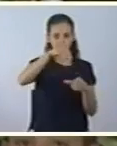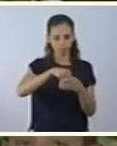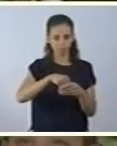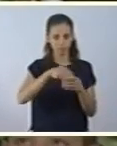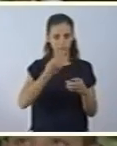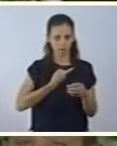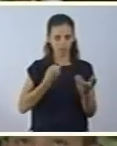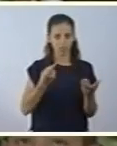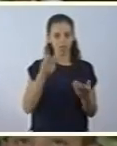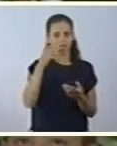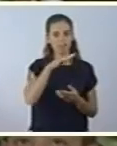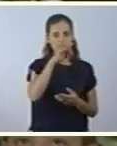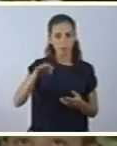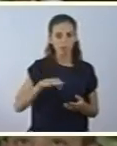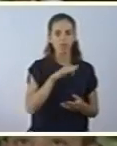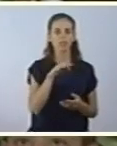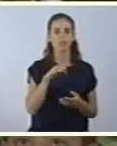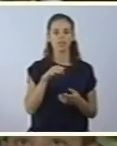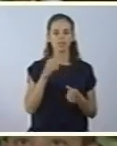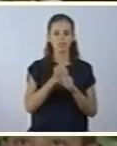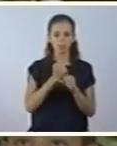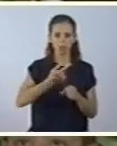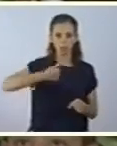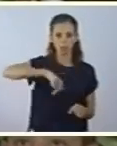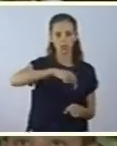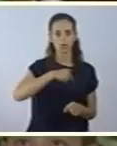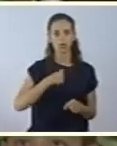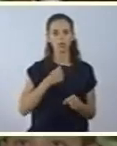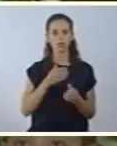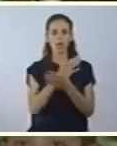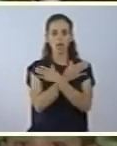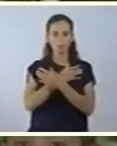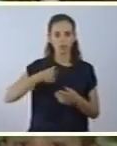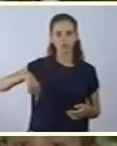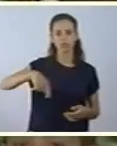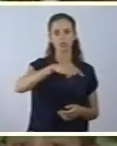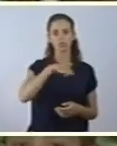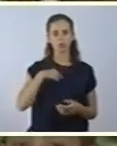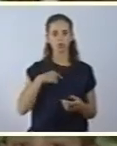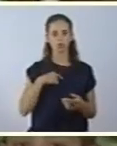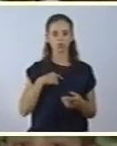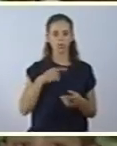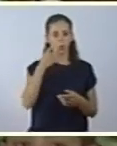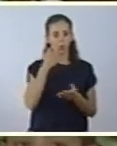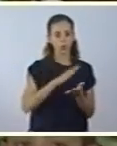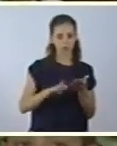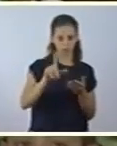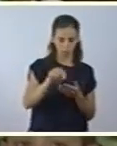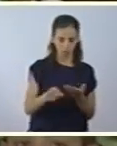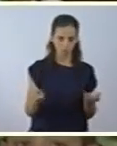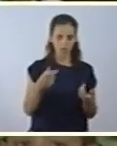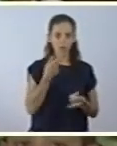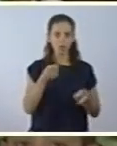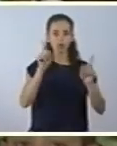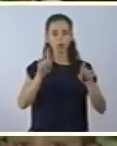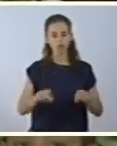inseridos, à nossa família, ao nosso trabalho, aos nossos amigos, aos nossos desconhecidos,